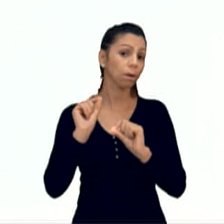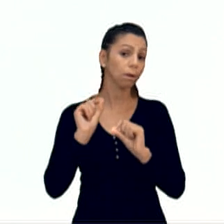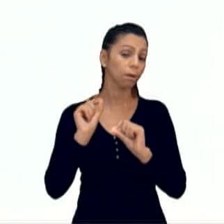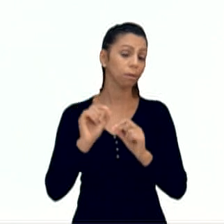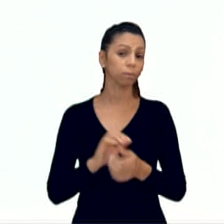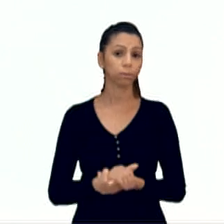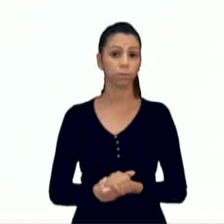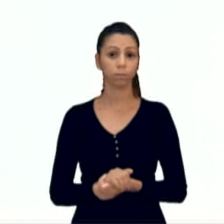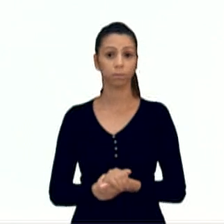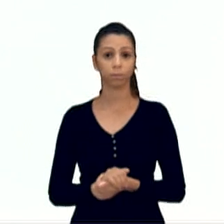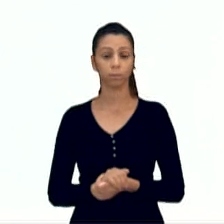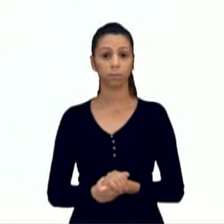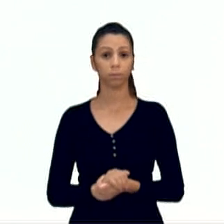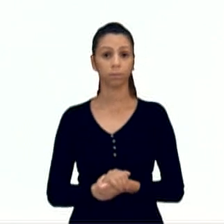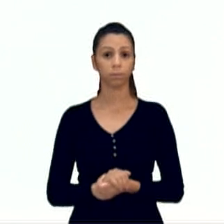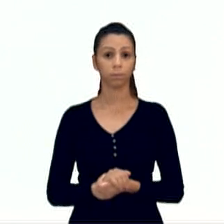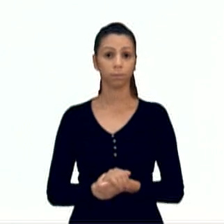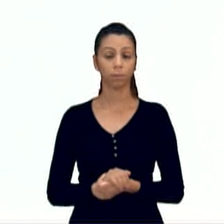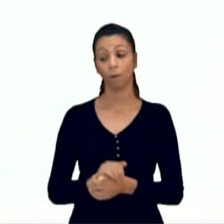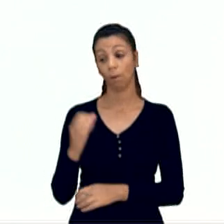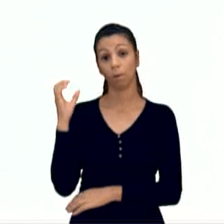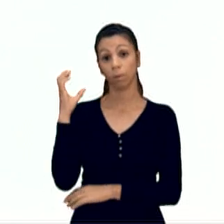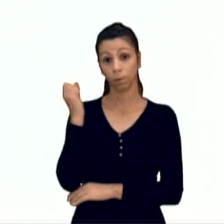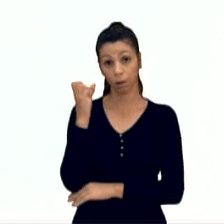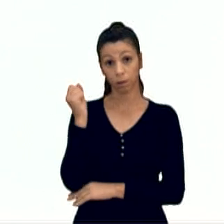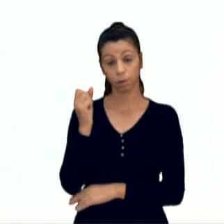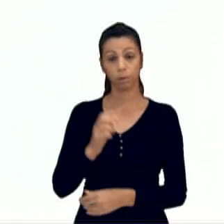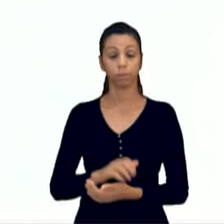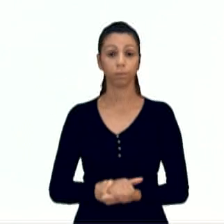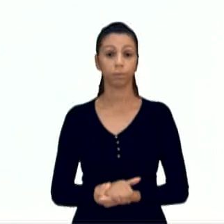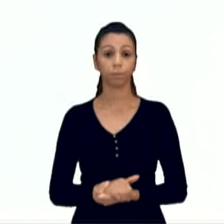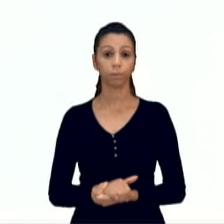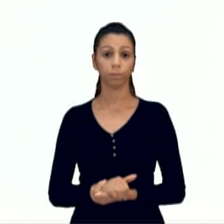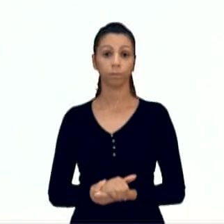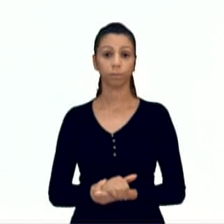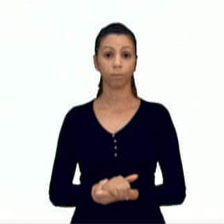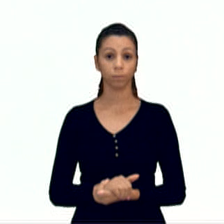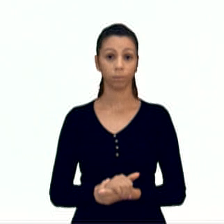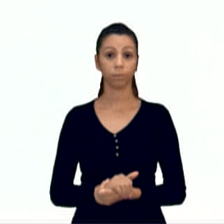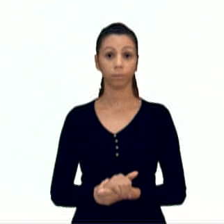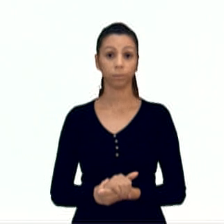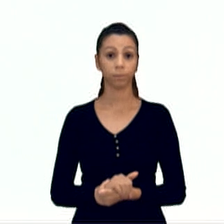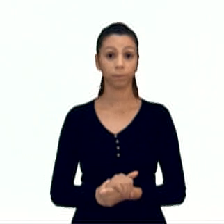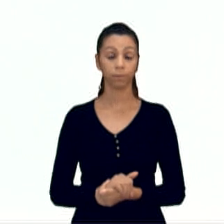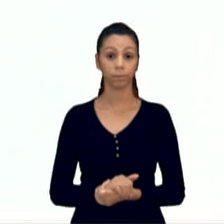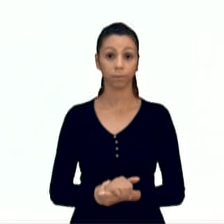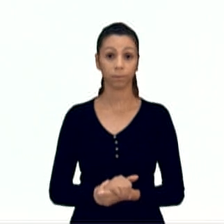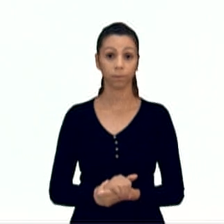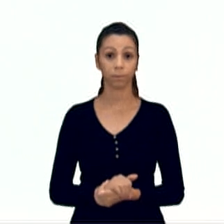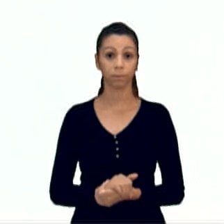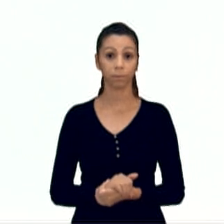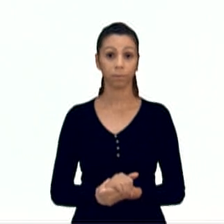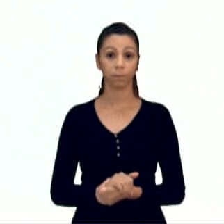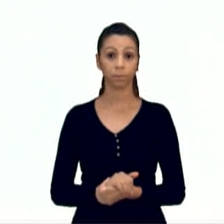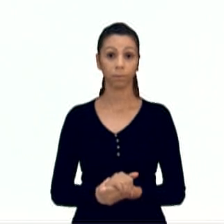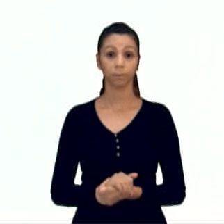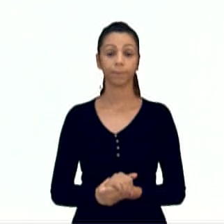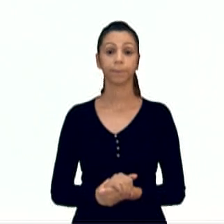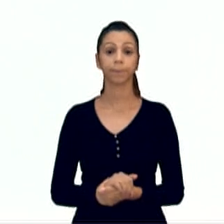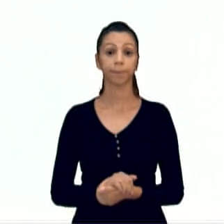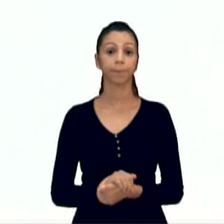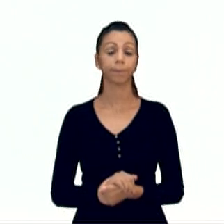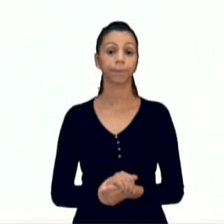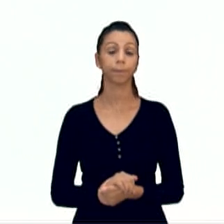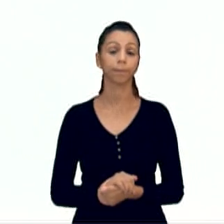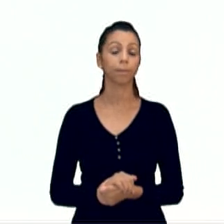Um filme or milk, leite? Number 2, what is the slogan of the advertisement?